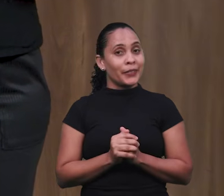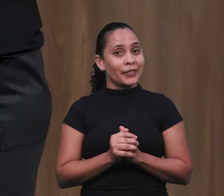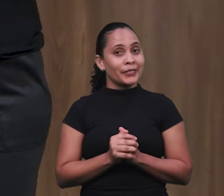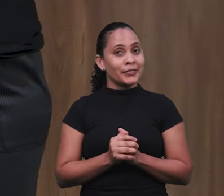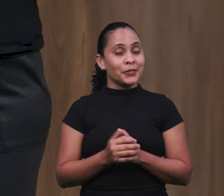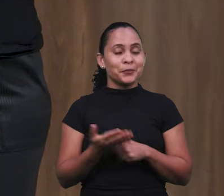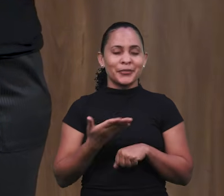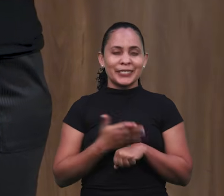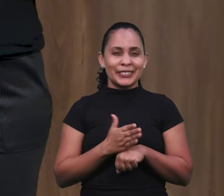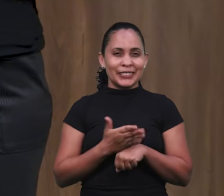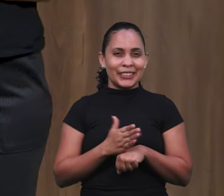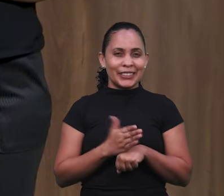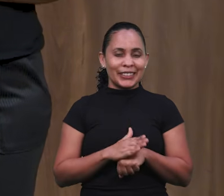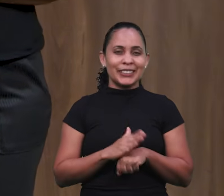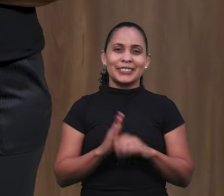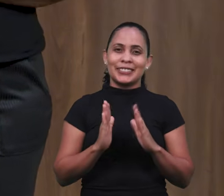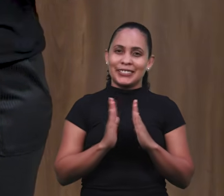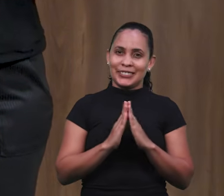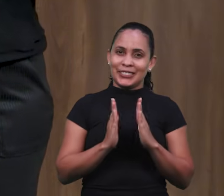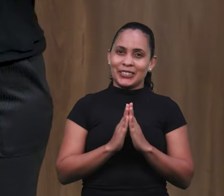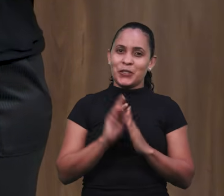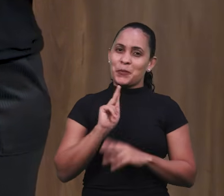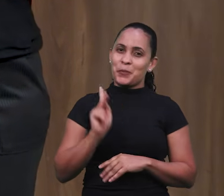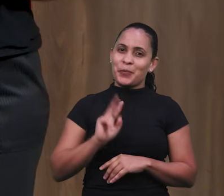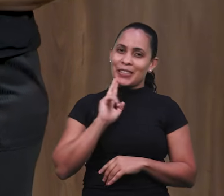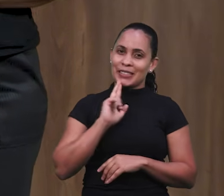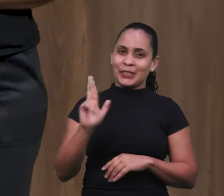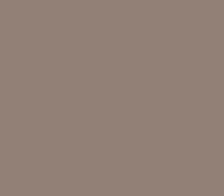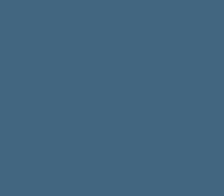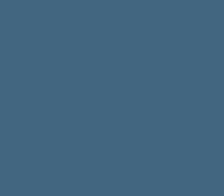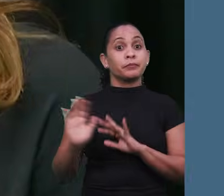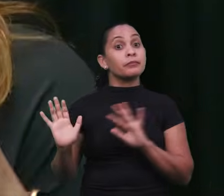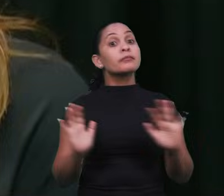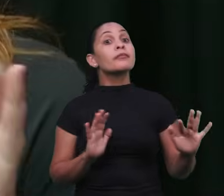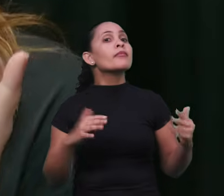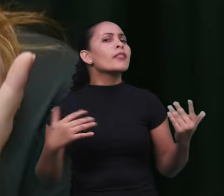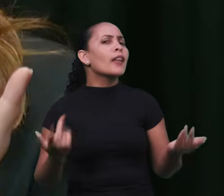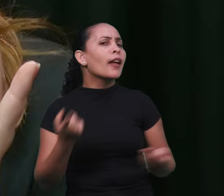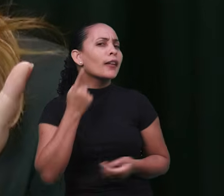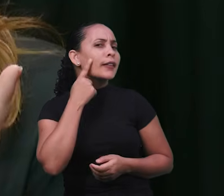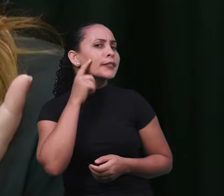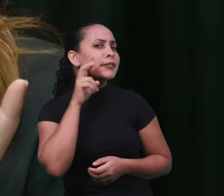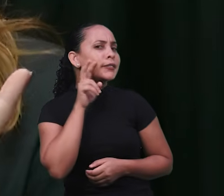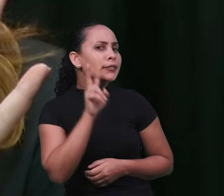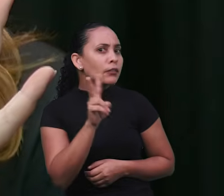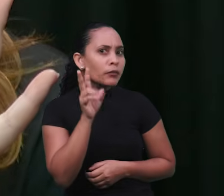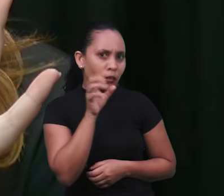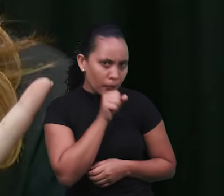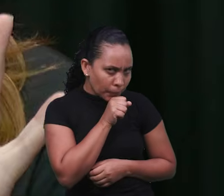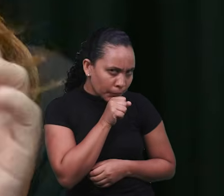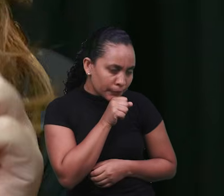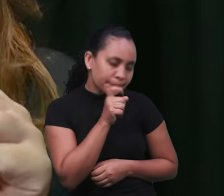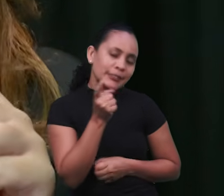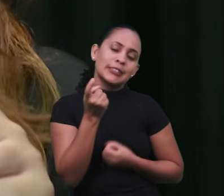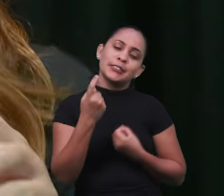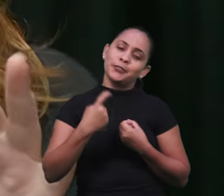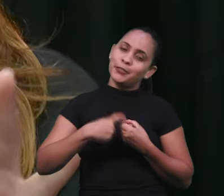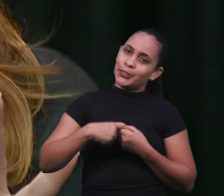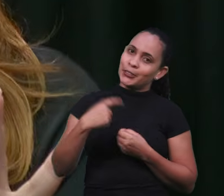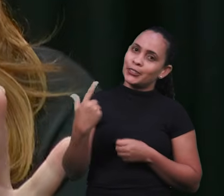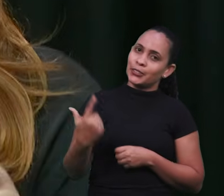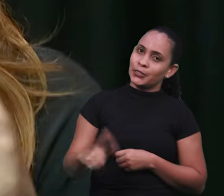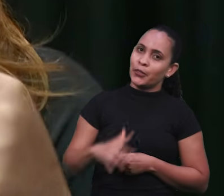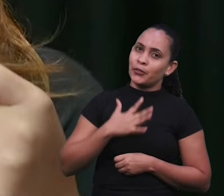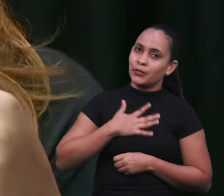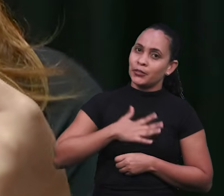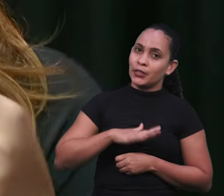Amém? Vamos treinar bastante em casa. Paz do Senhor. E aí, assistiu? Foi muito rápido? Volta lá, passe